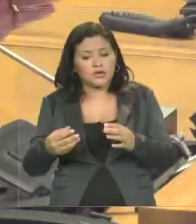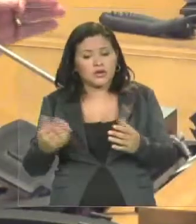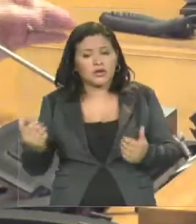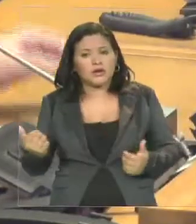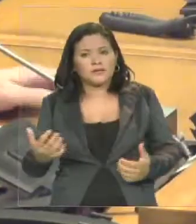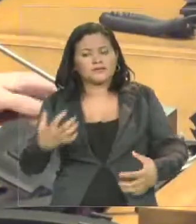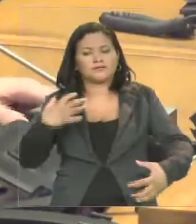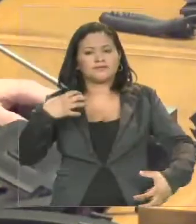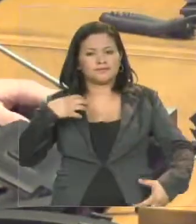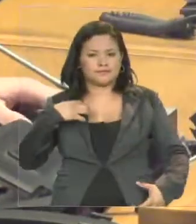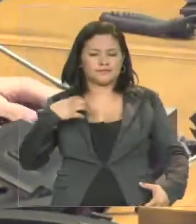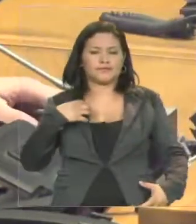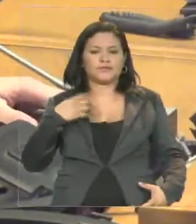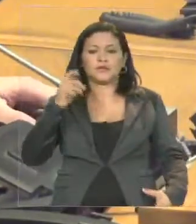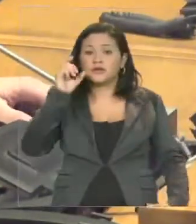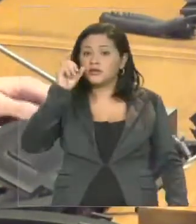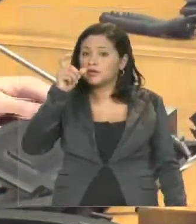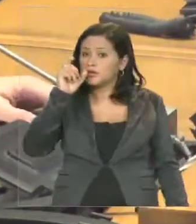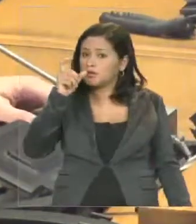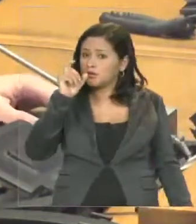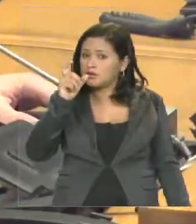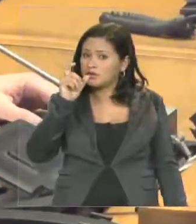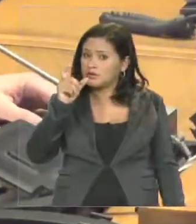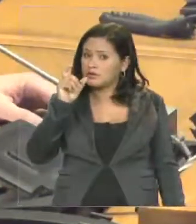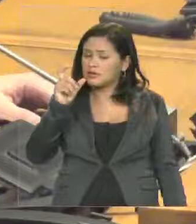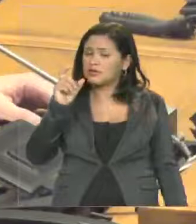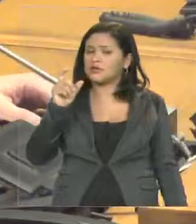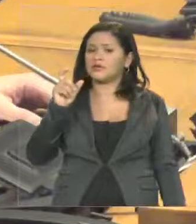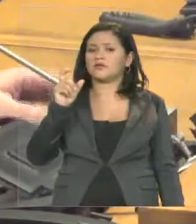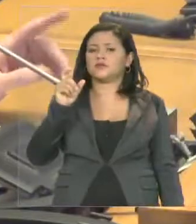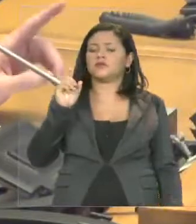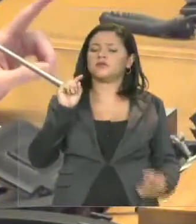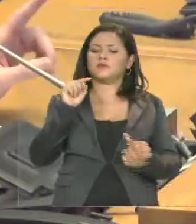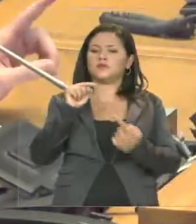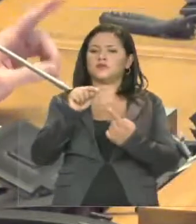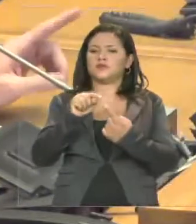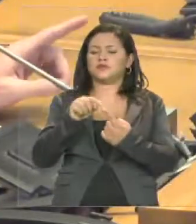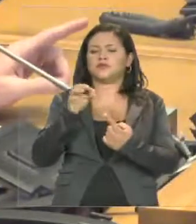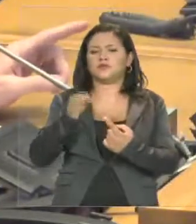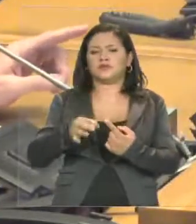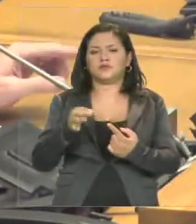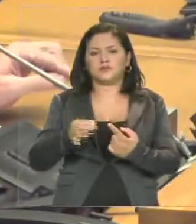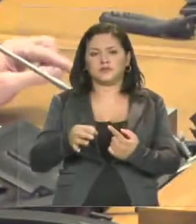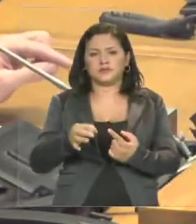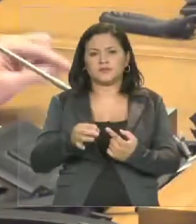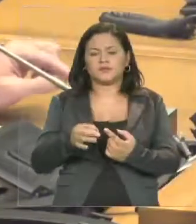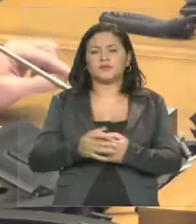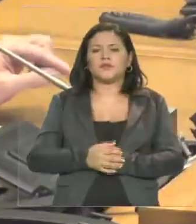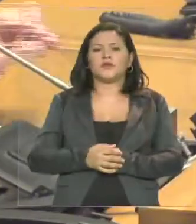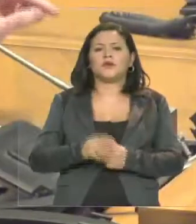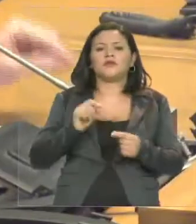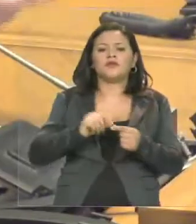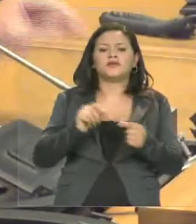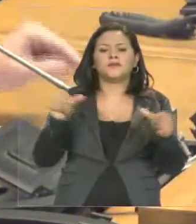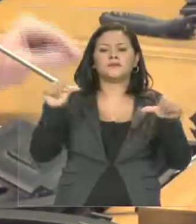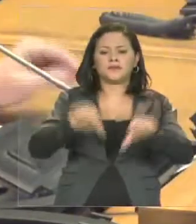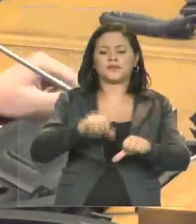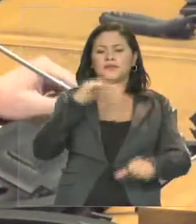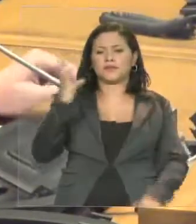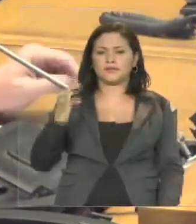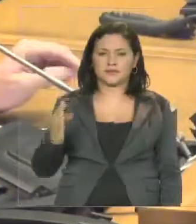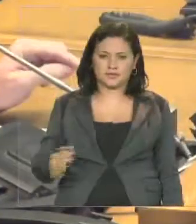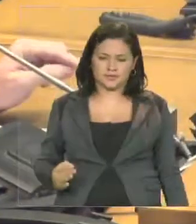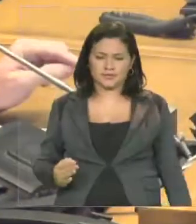bem definidos, eu diria até, de inviabilizar o país, porque quem faz isso